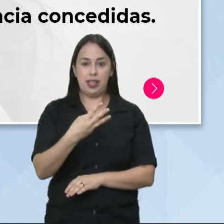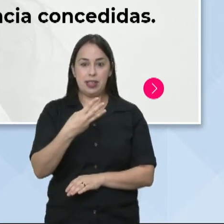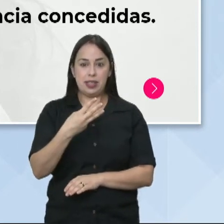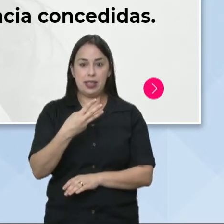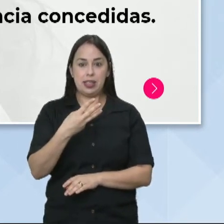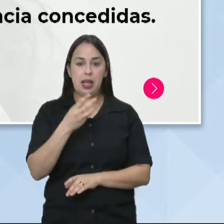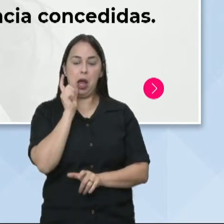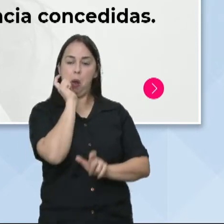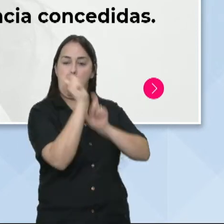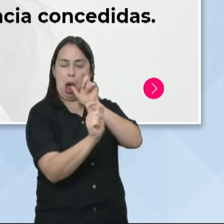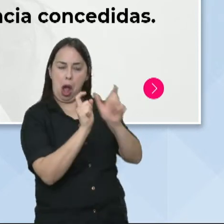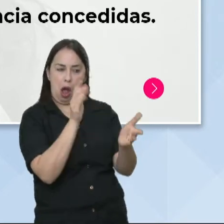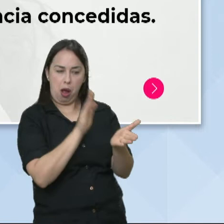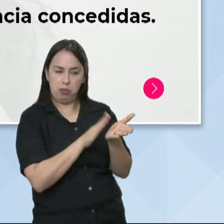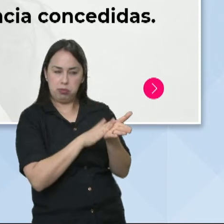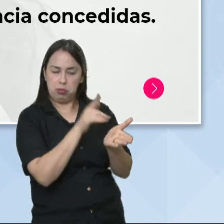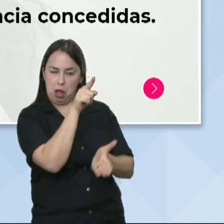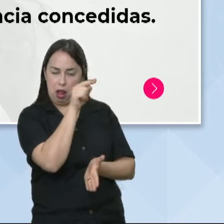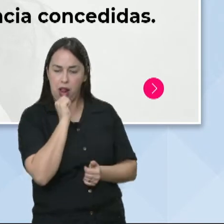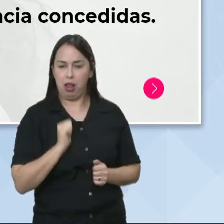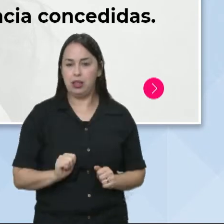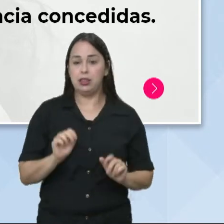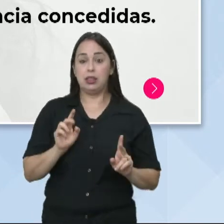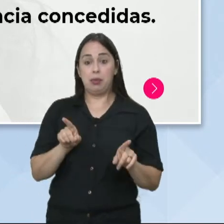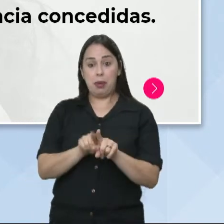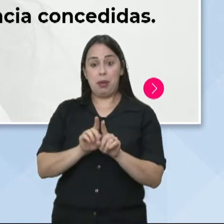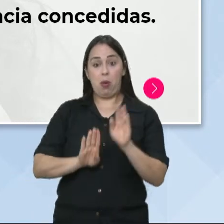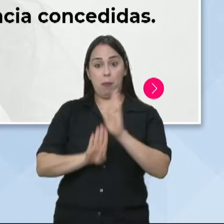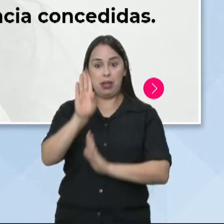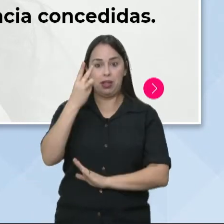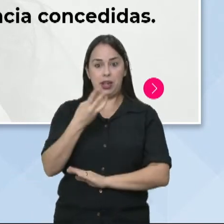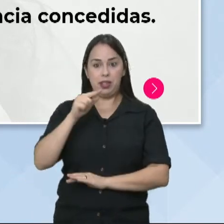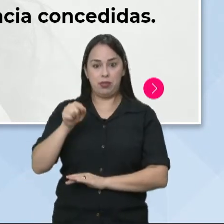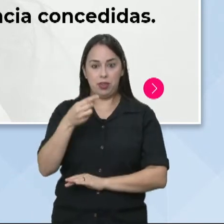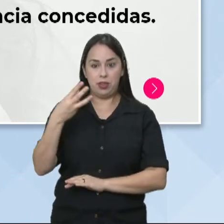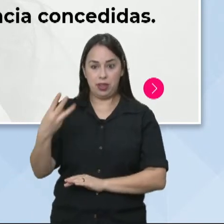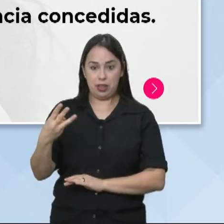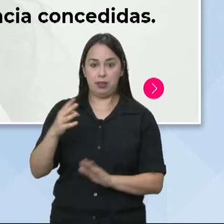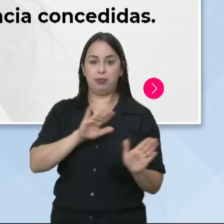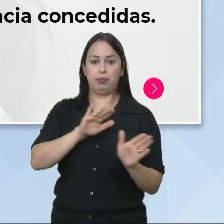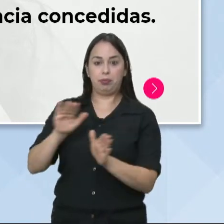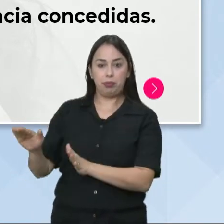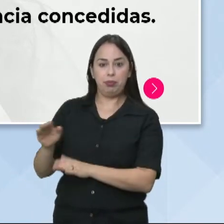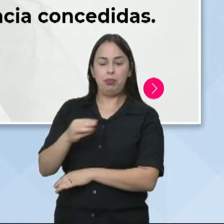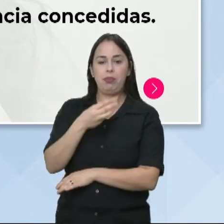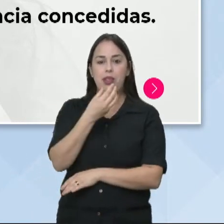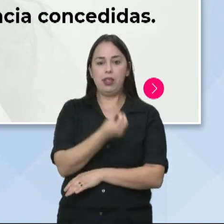de 3,3. 619 mil chamadas no